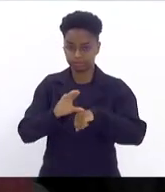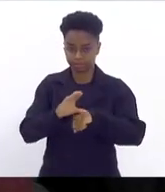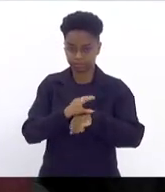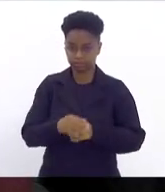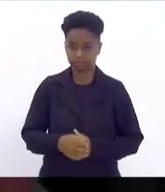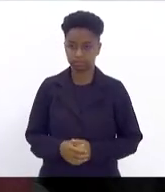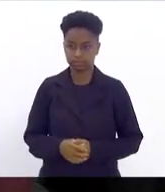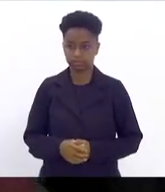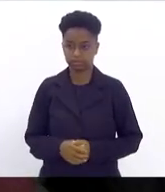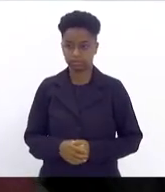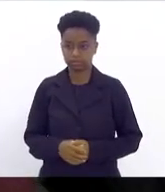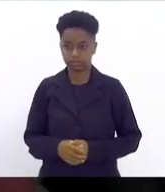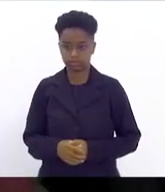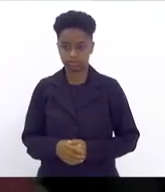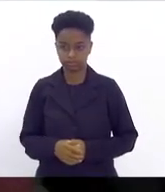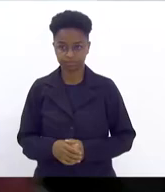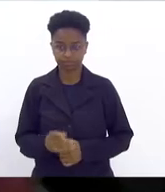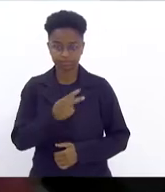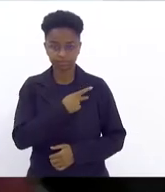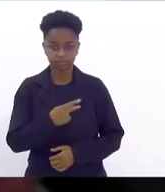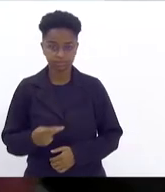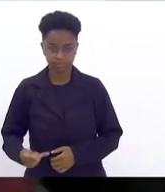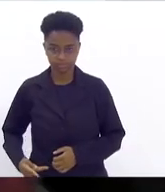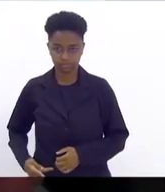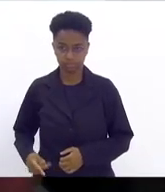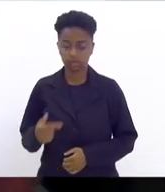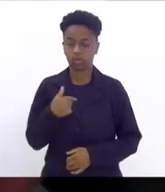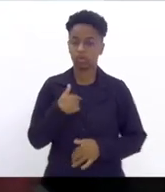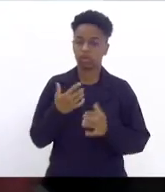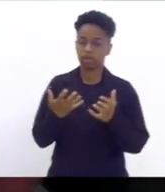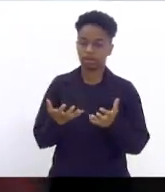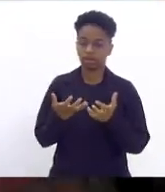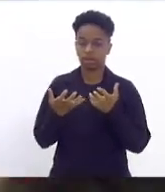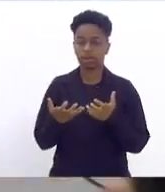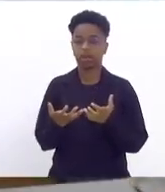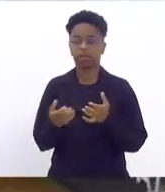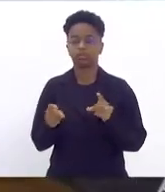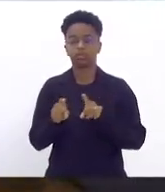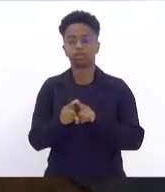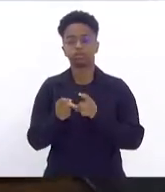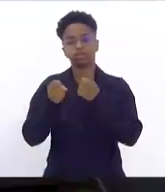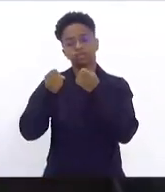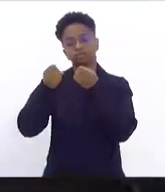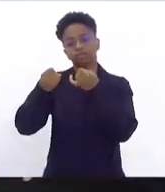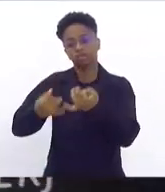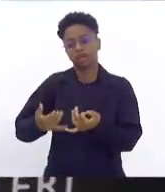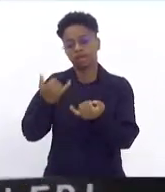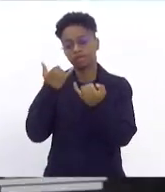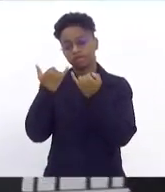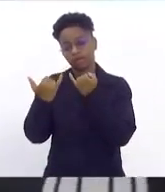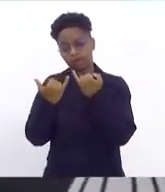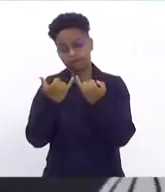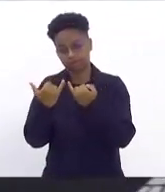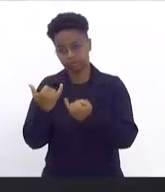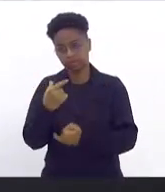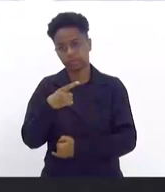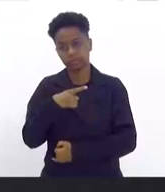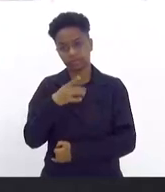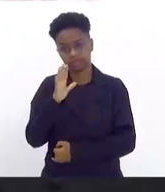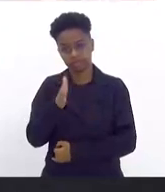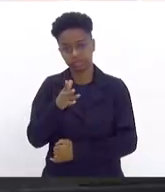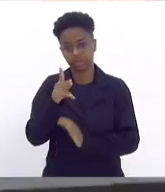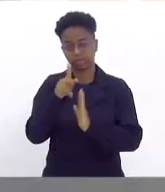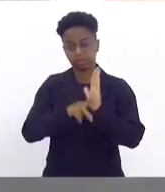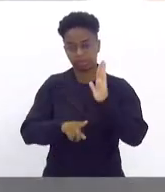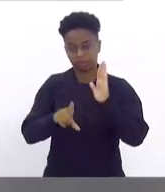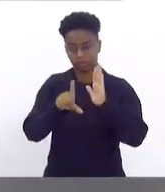Presidente. Deputada Célia Jordão. Gostaria aqui de também trazer como informação a existência, né, de um projeto